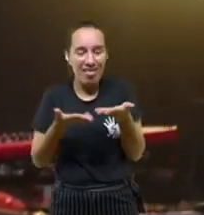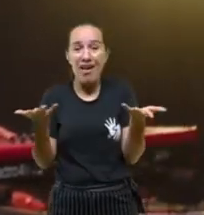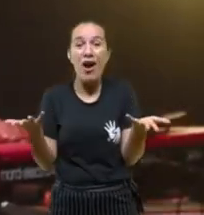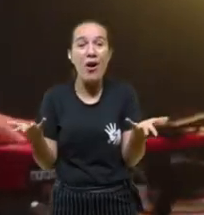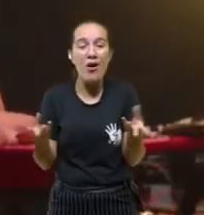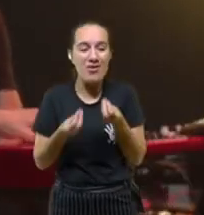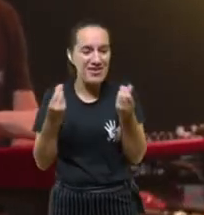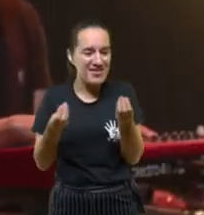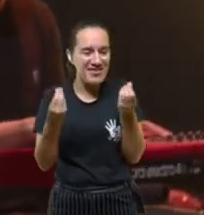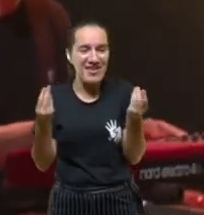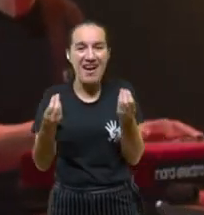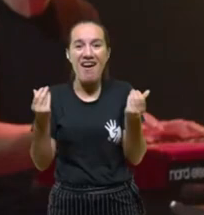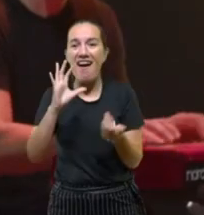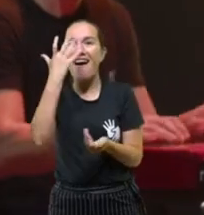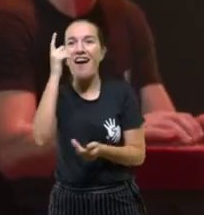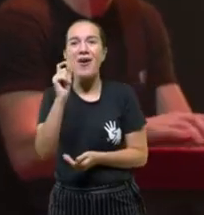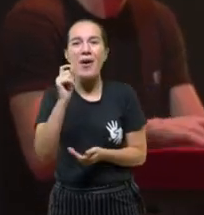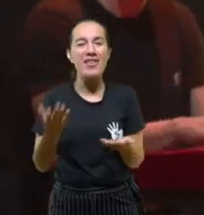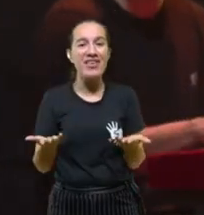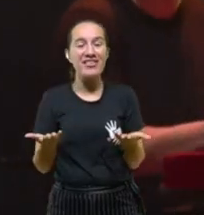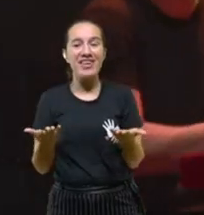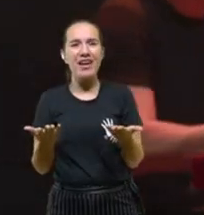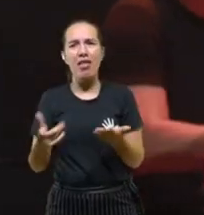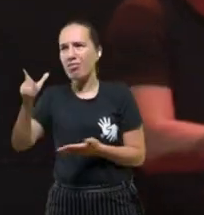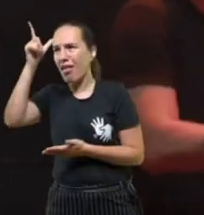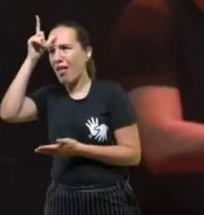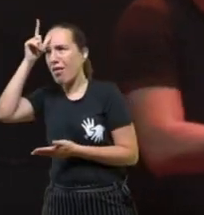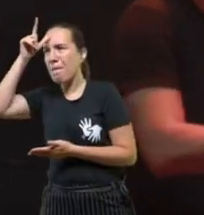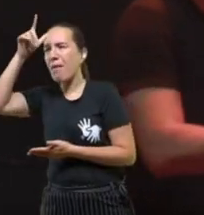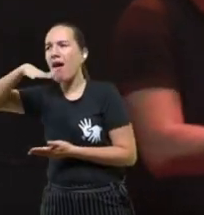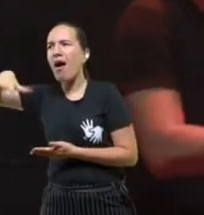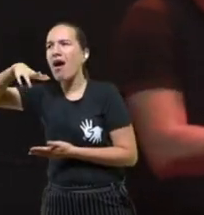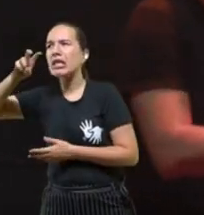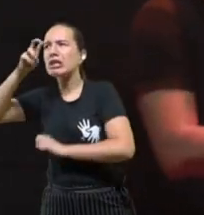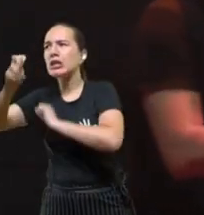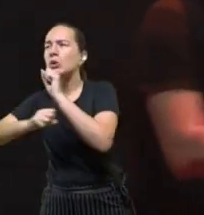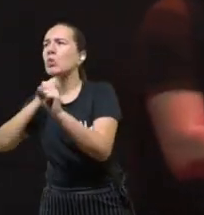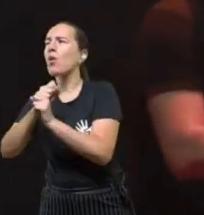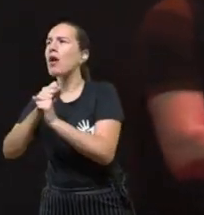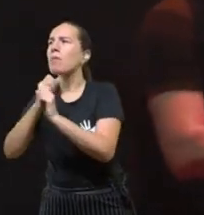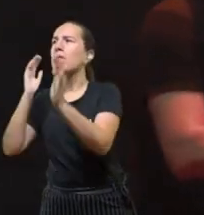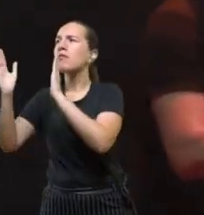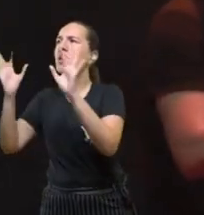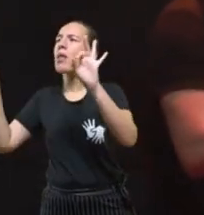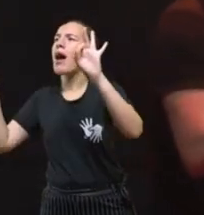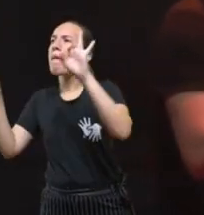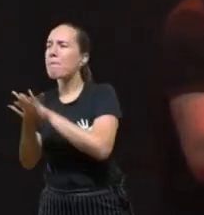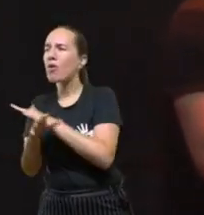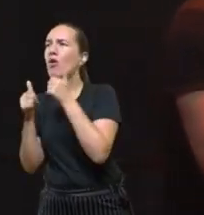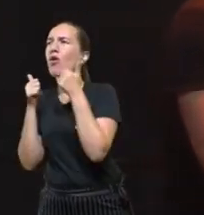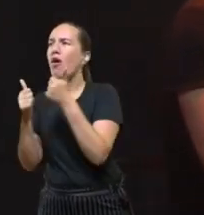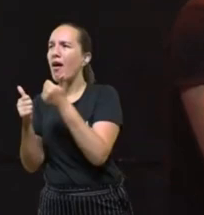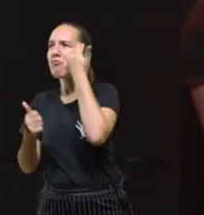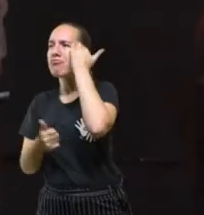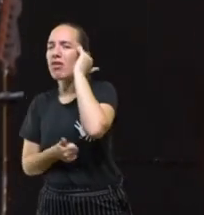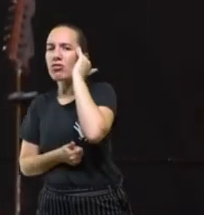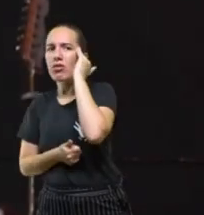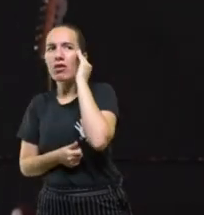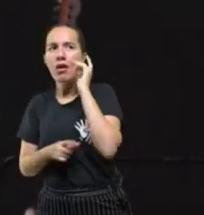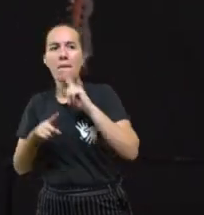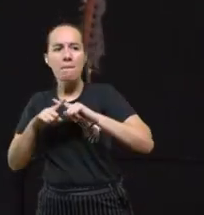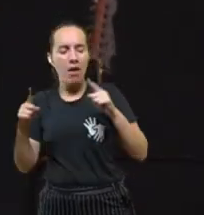agora, eu trabalhei aqui 5 anos, mas agora essa estação está terminando. E